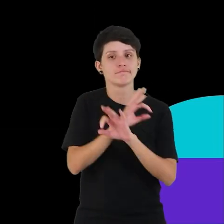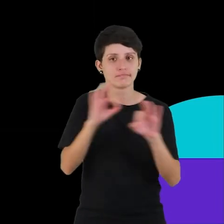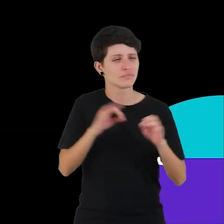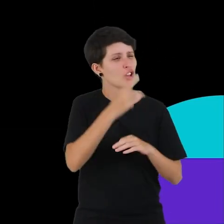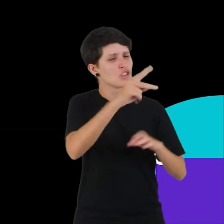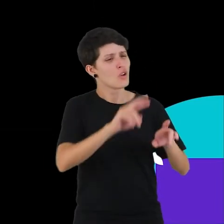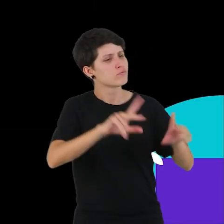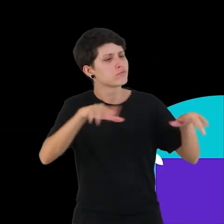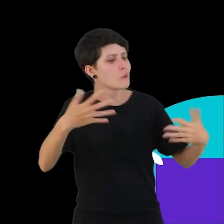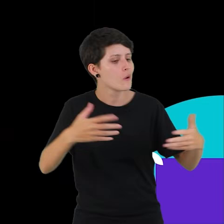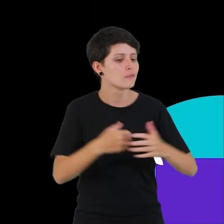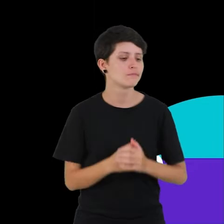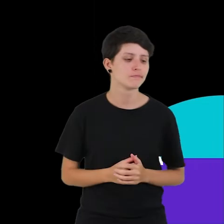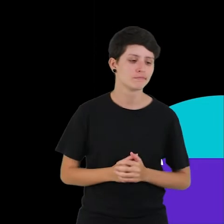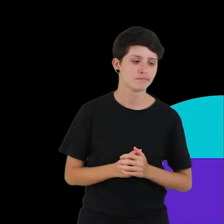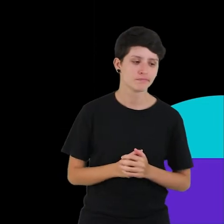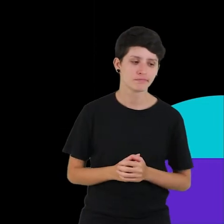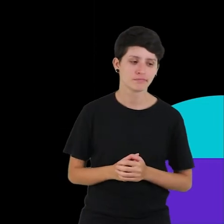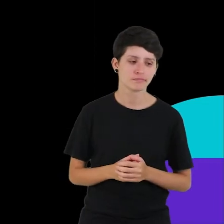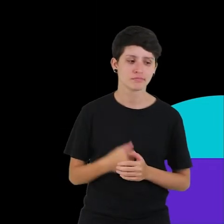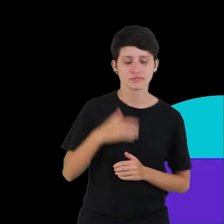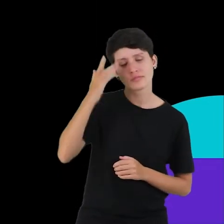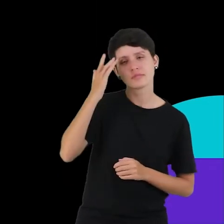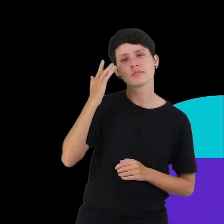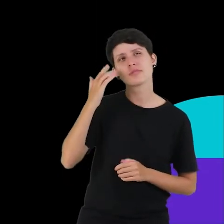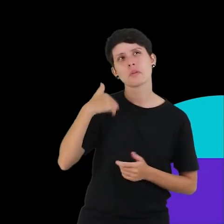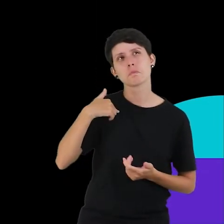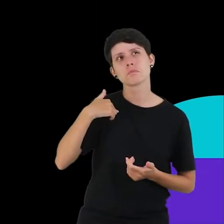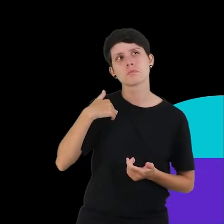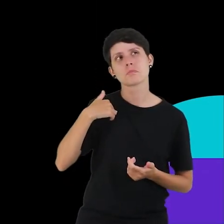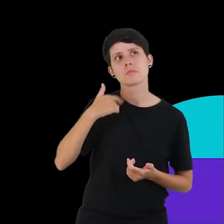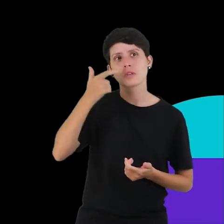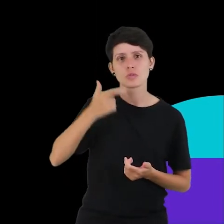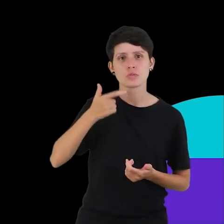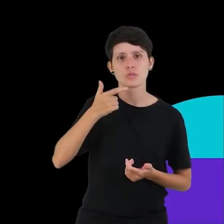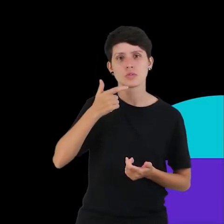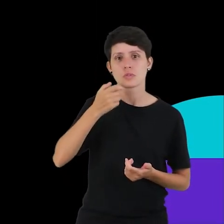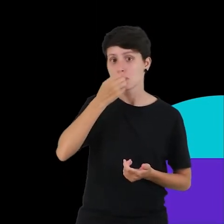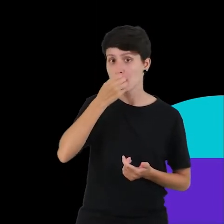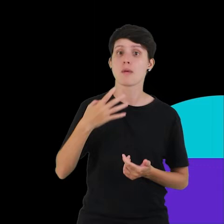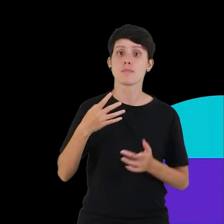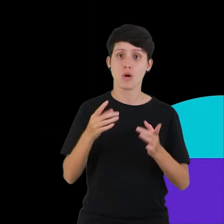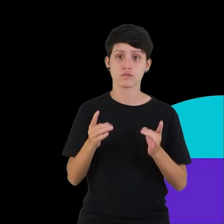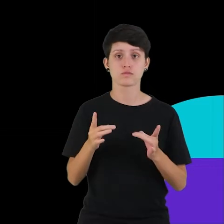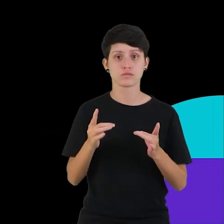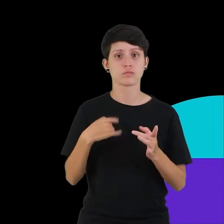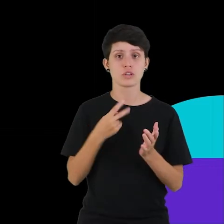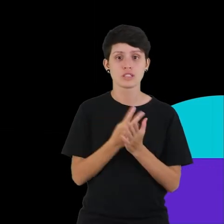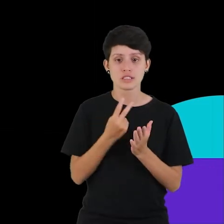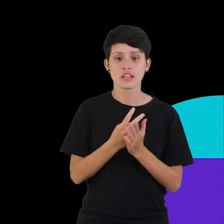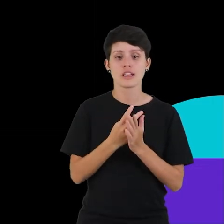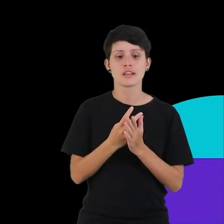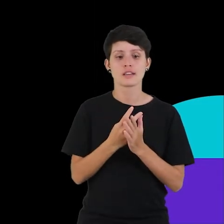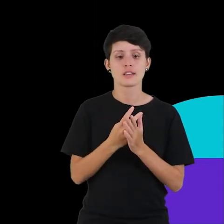nos mercantis ou em outros lugares para comprar e tendo aqui vizinho é melhor, né? Fica bem mais fácil. Eu comprar, ela vai lá em casa, me mostrar